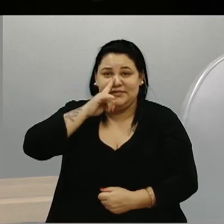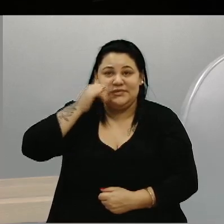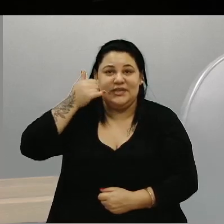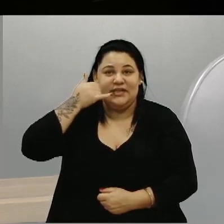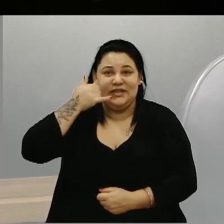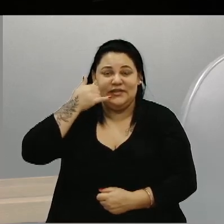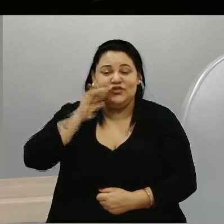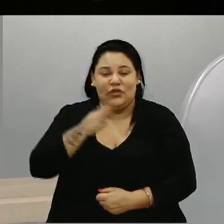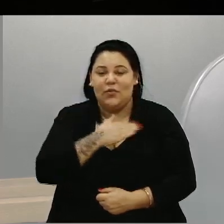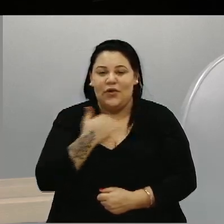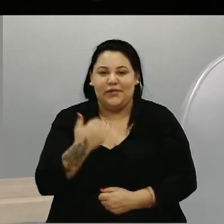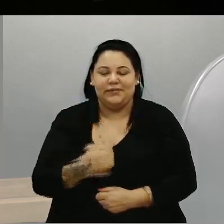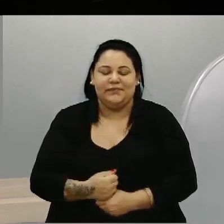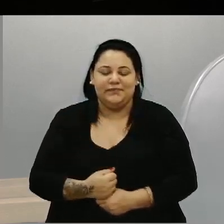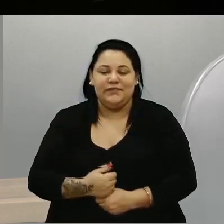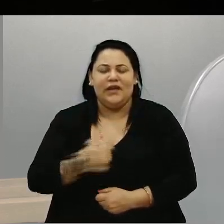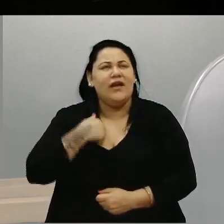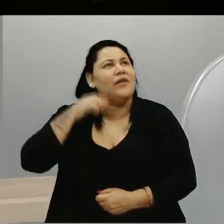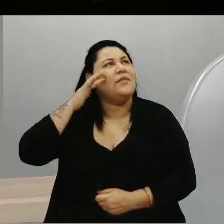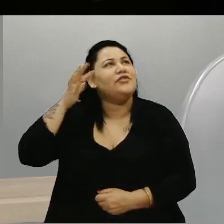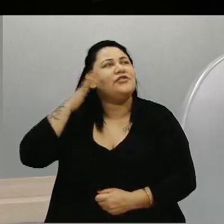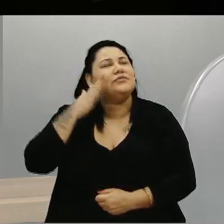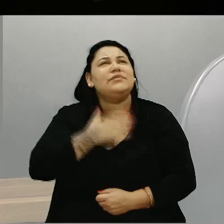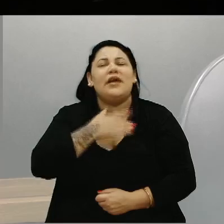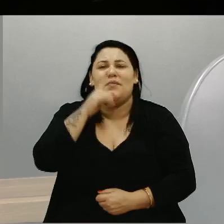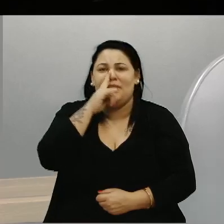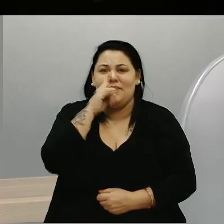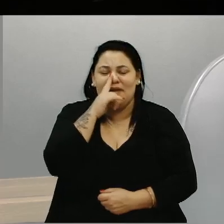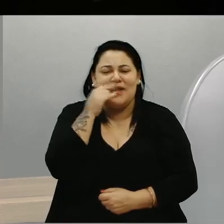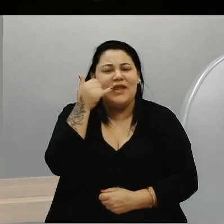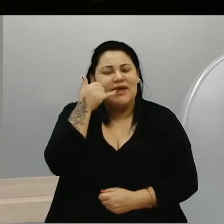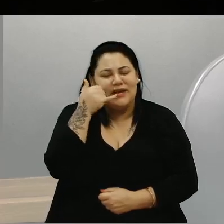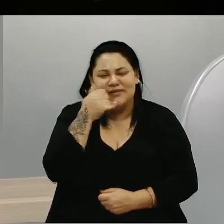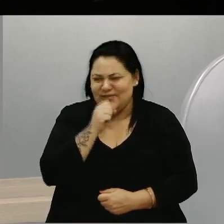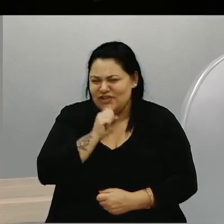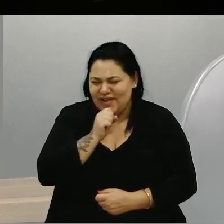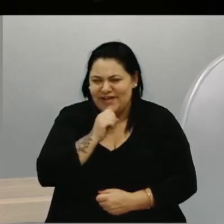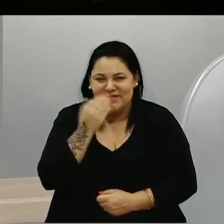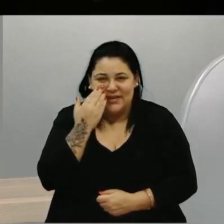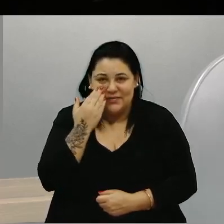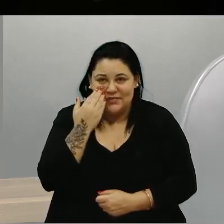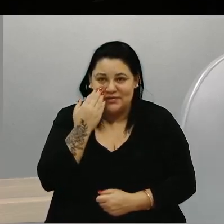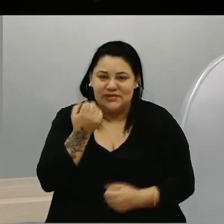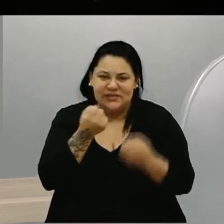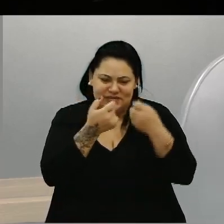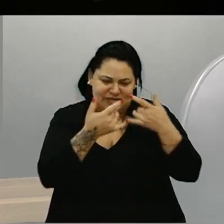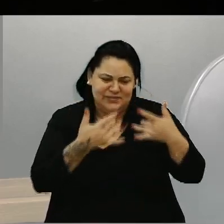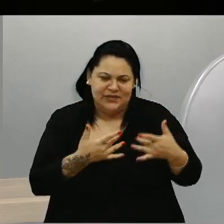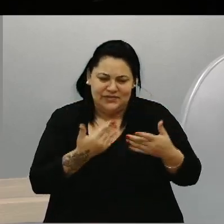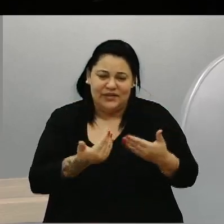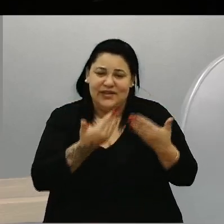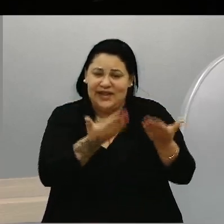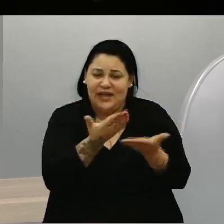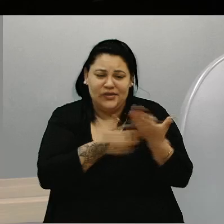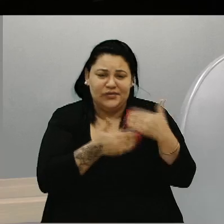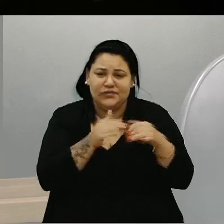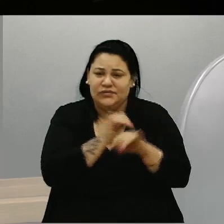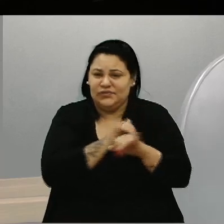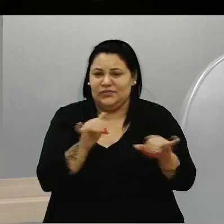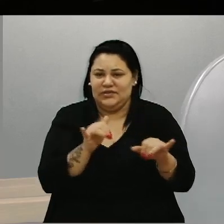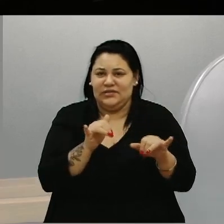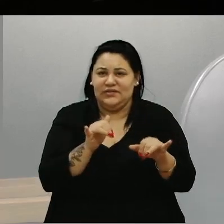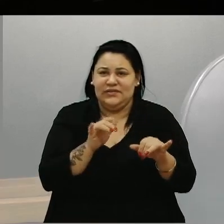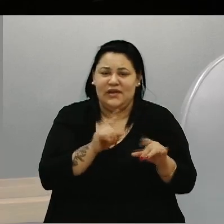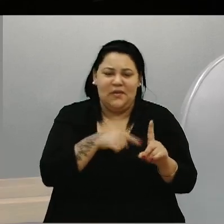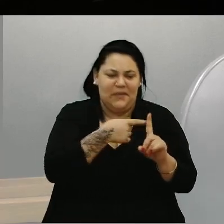ela fazia isso, imagino a minha mãe ou qualquer pessoa como ela ligando, tendo que dar todos os seus dados e mais número